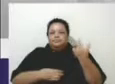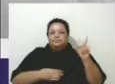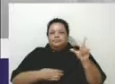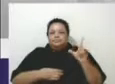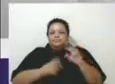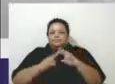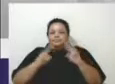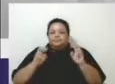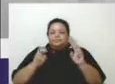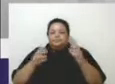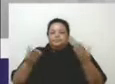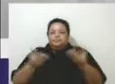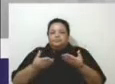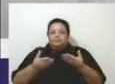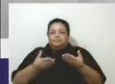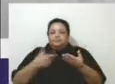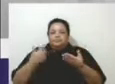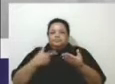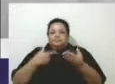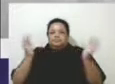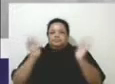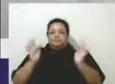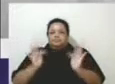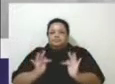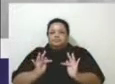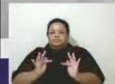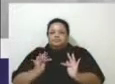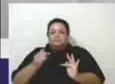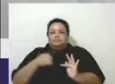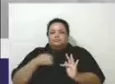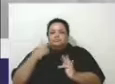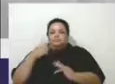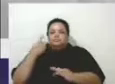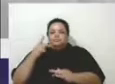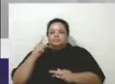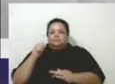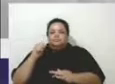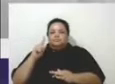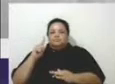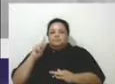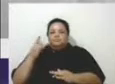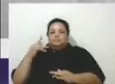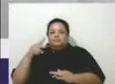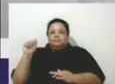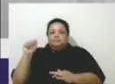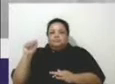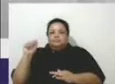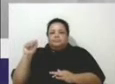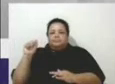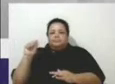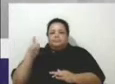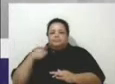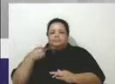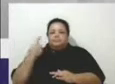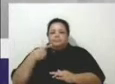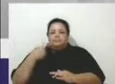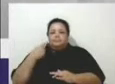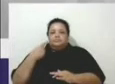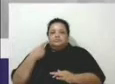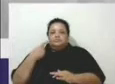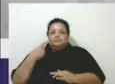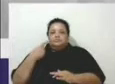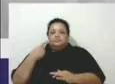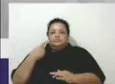que hoje nos trouxe muita felicidade né eu e o vereador vador palinha que a gente tá todo mundo sabe que a gente